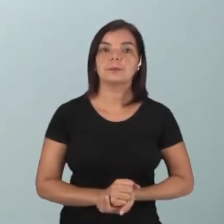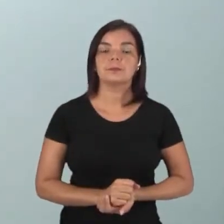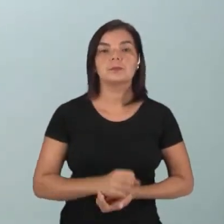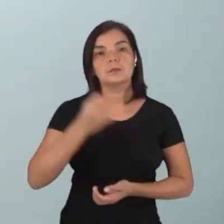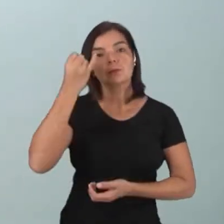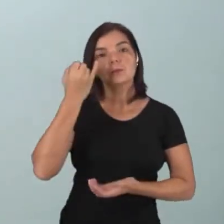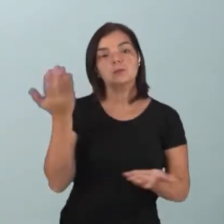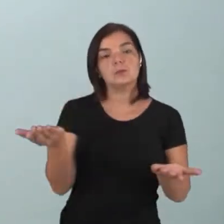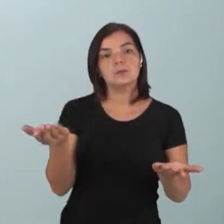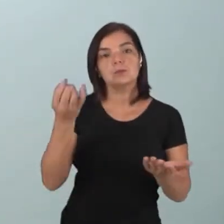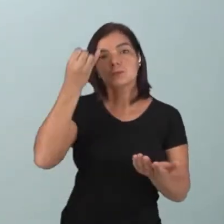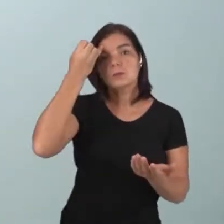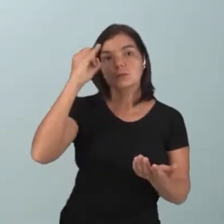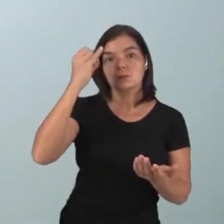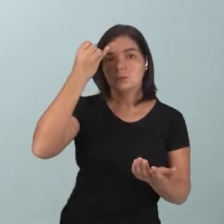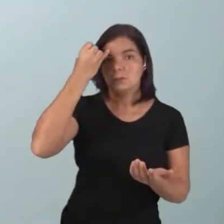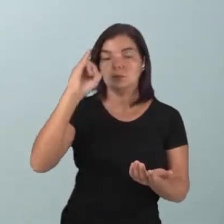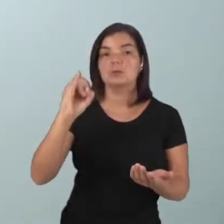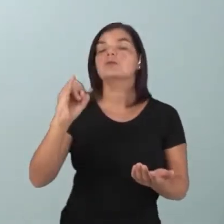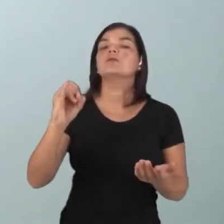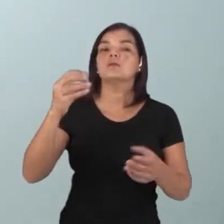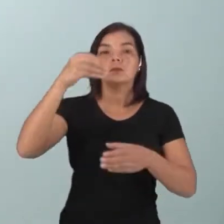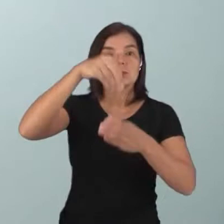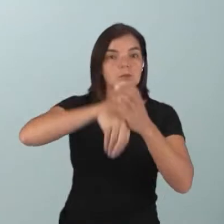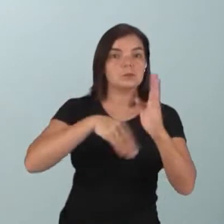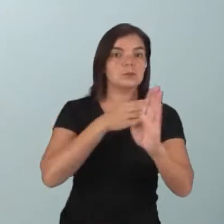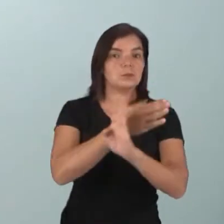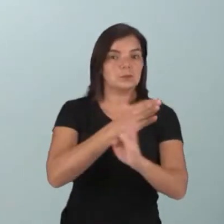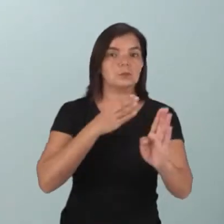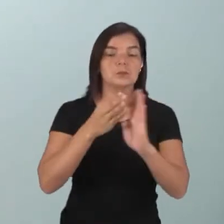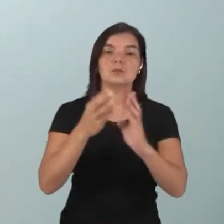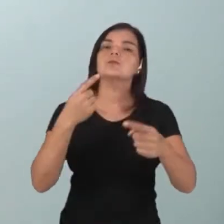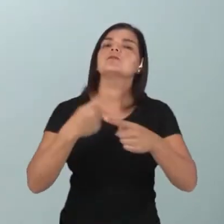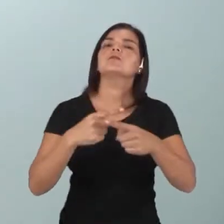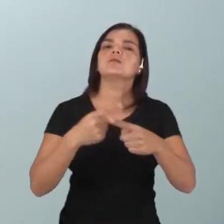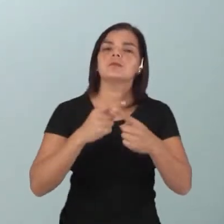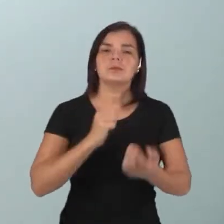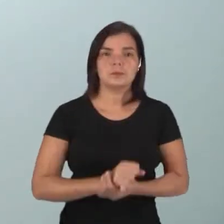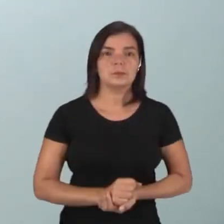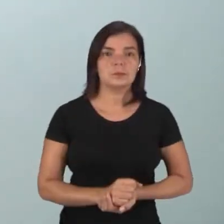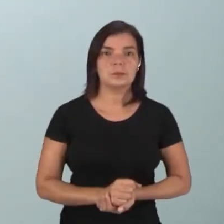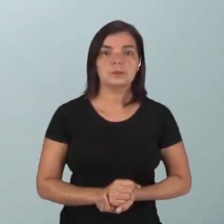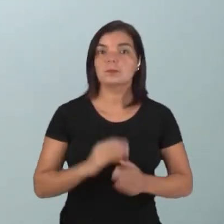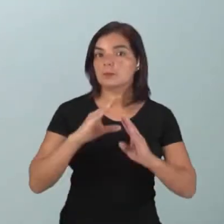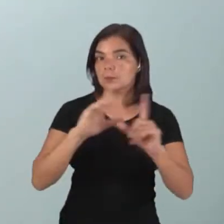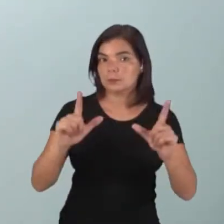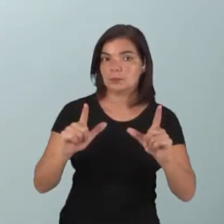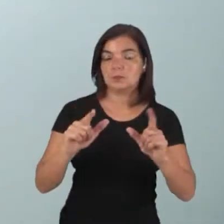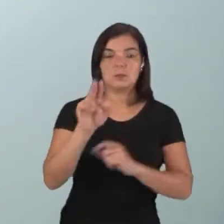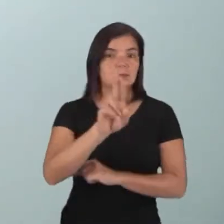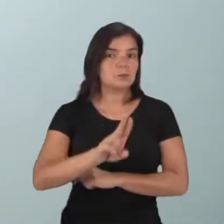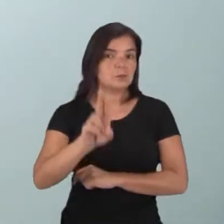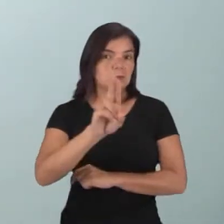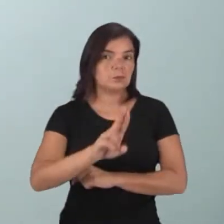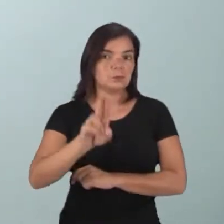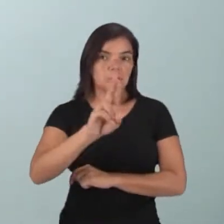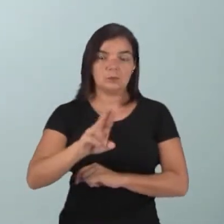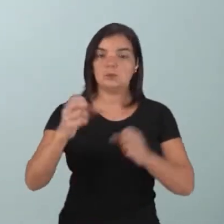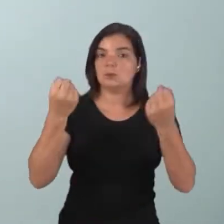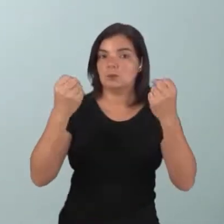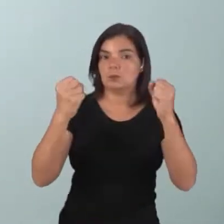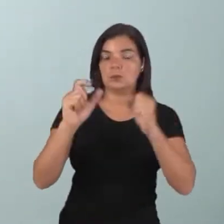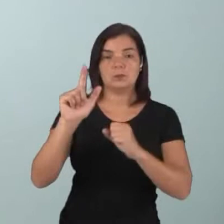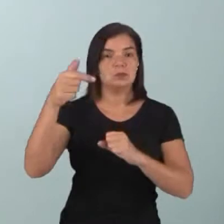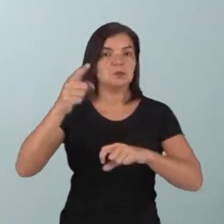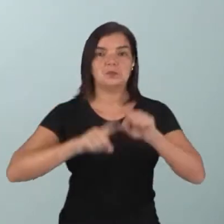reinvenção, né? Dentro da modalidade. Por quê? É claro que eu não estou utilizando ali